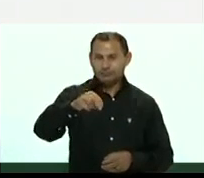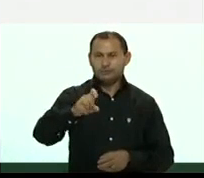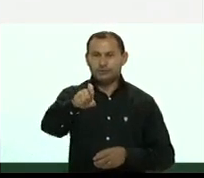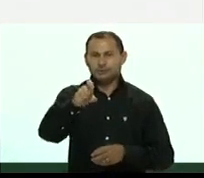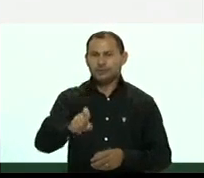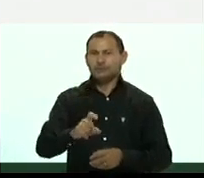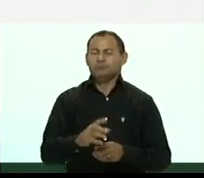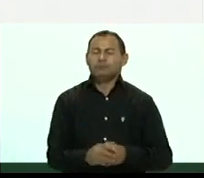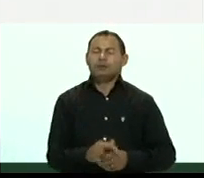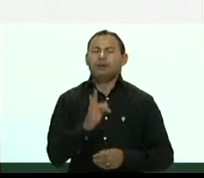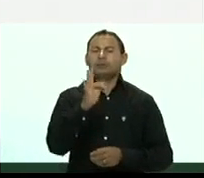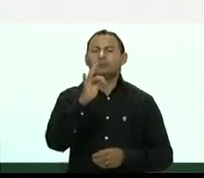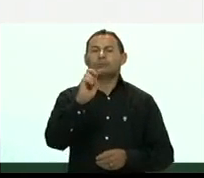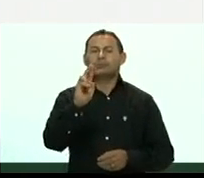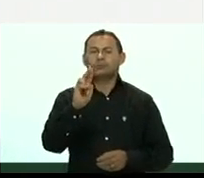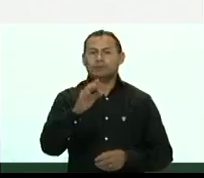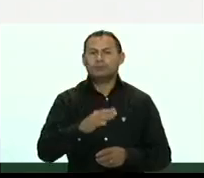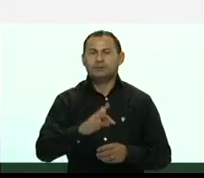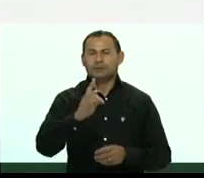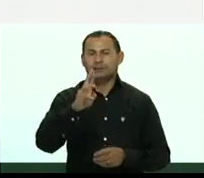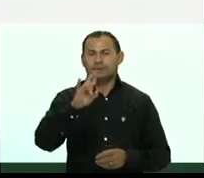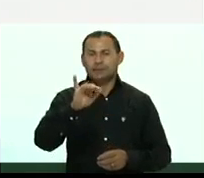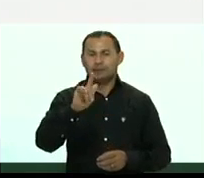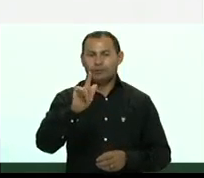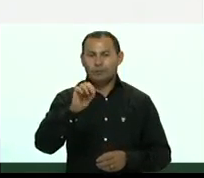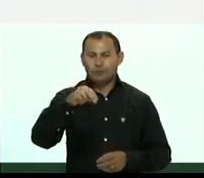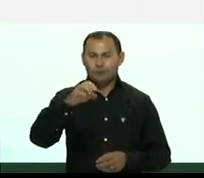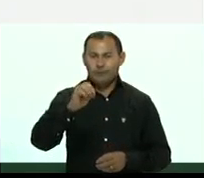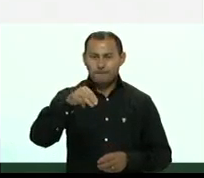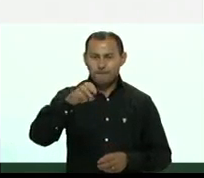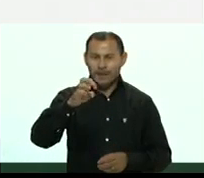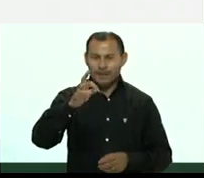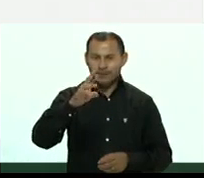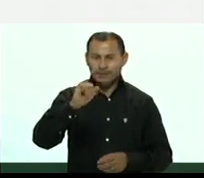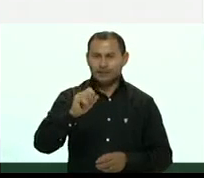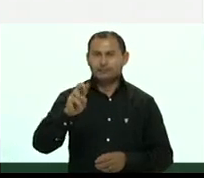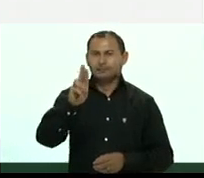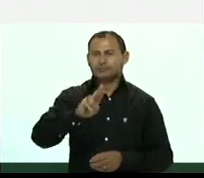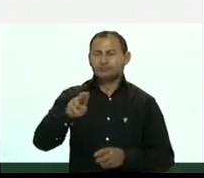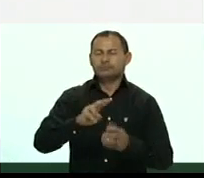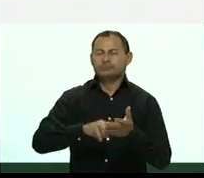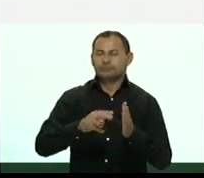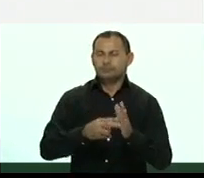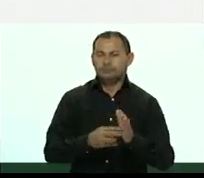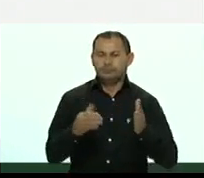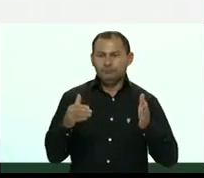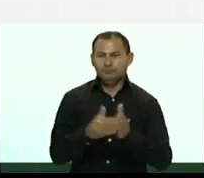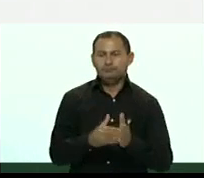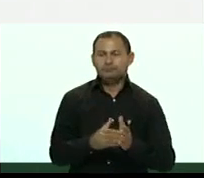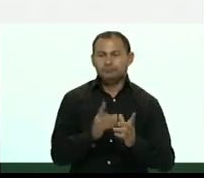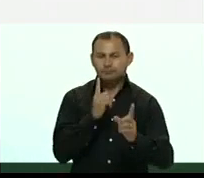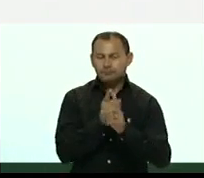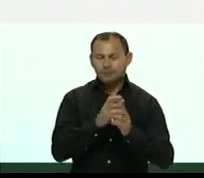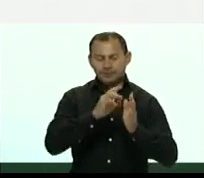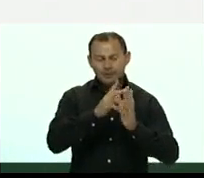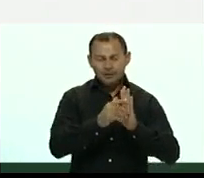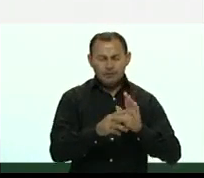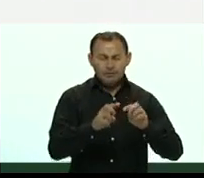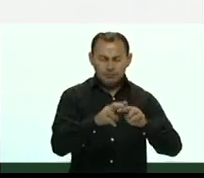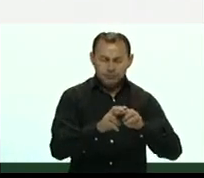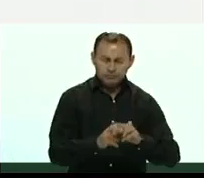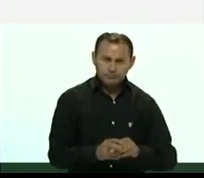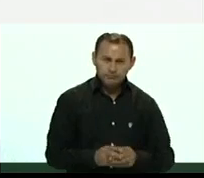trigonométrica. Imagine nós pegarmos essa função trigonométrica e utilizar a definição de limite para encontrar a derivada dessa